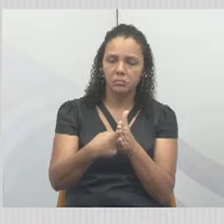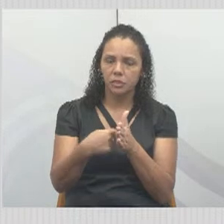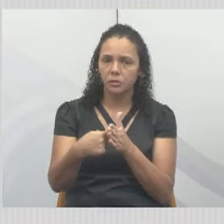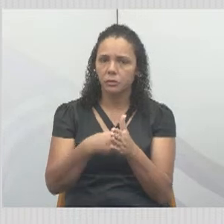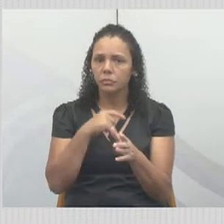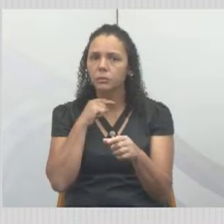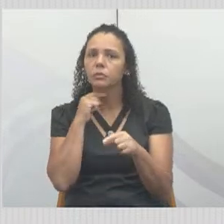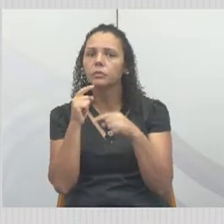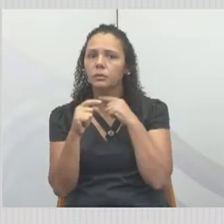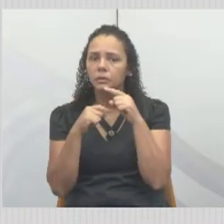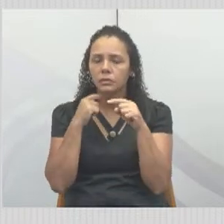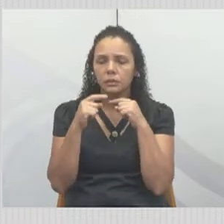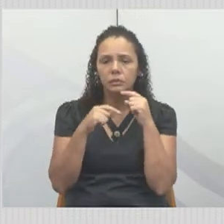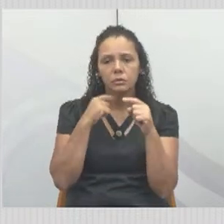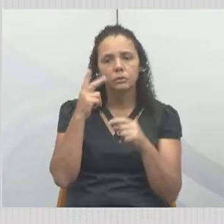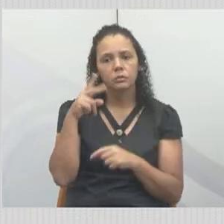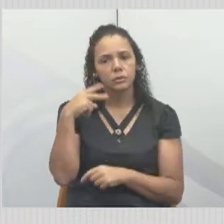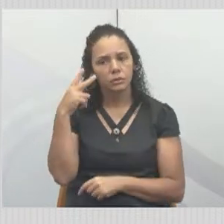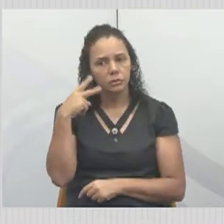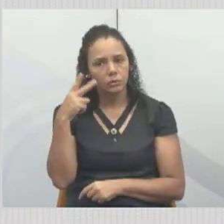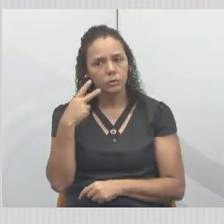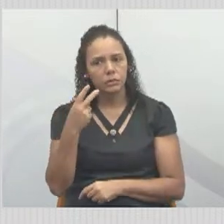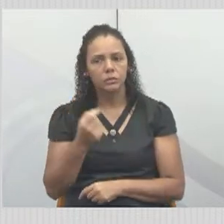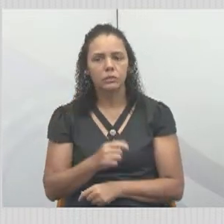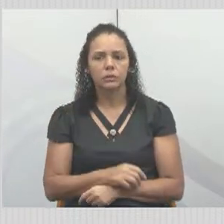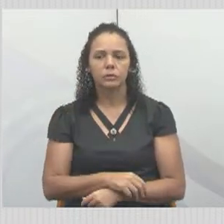dos colegas vereadores.